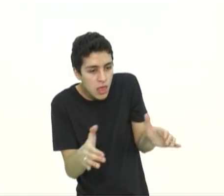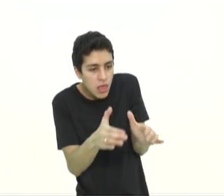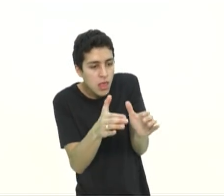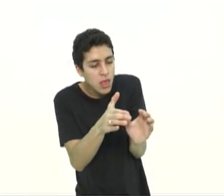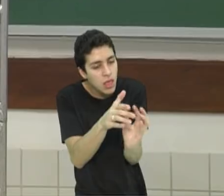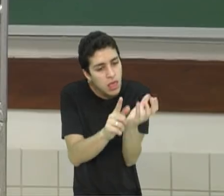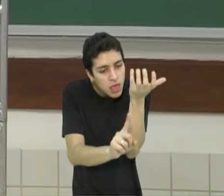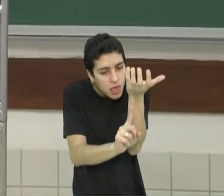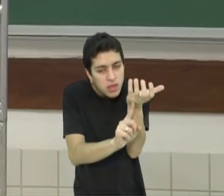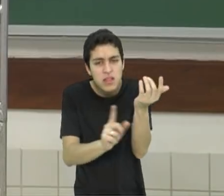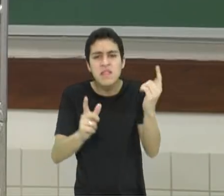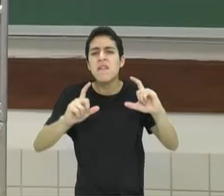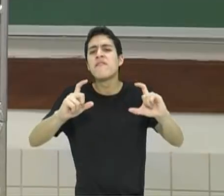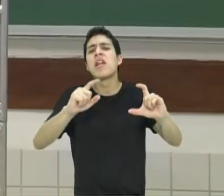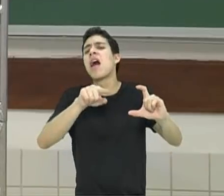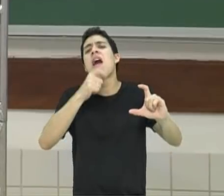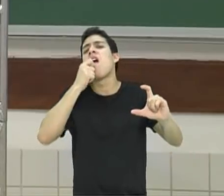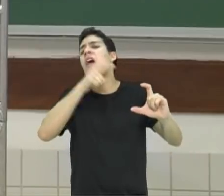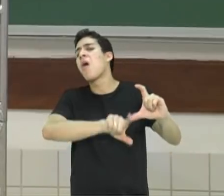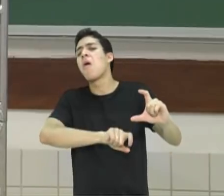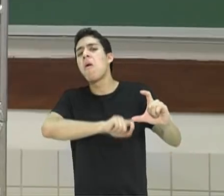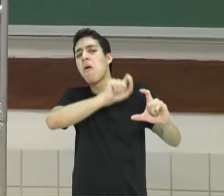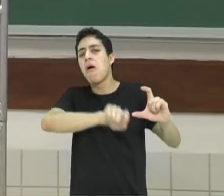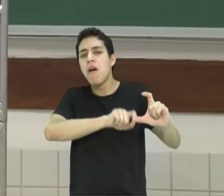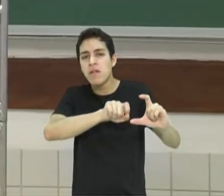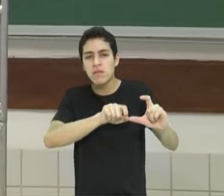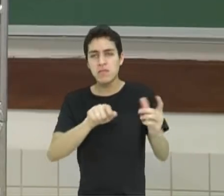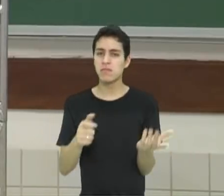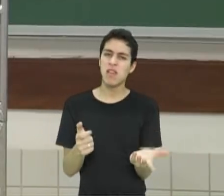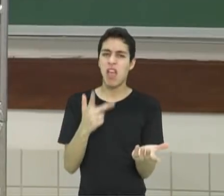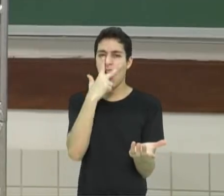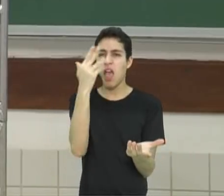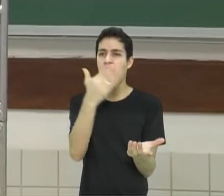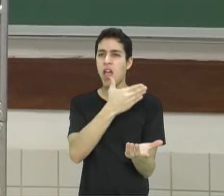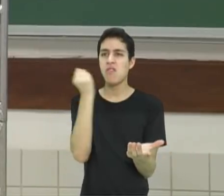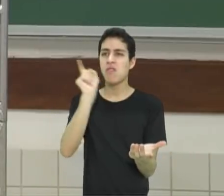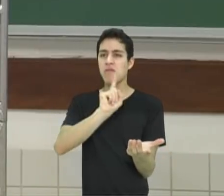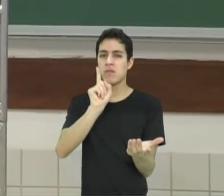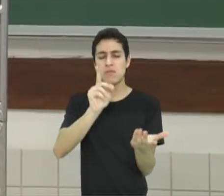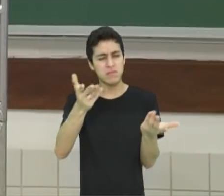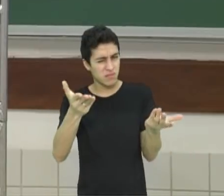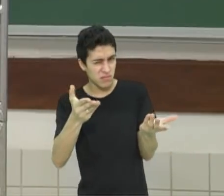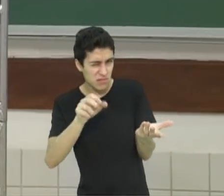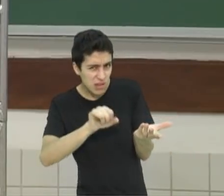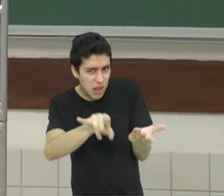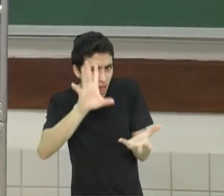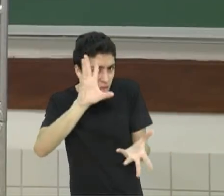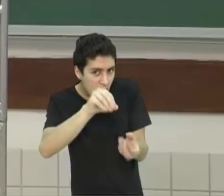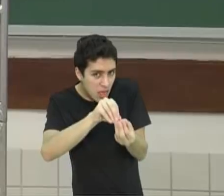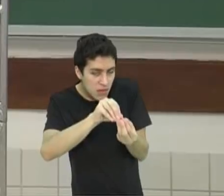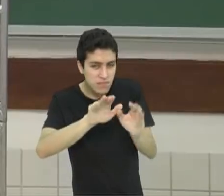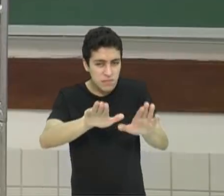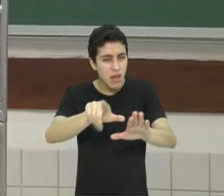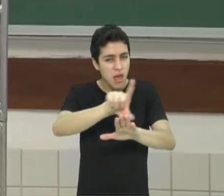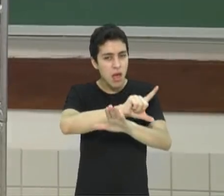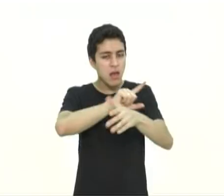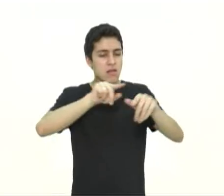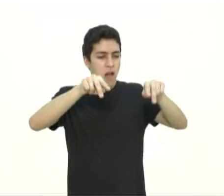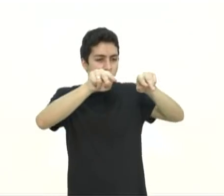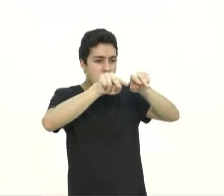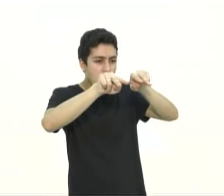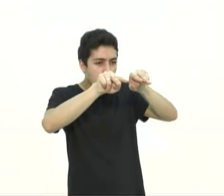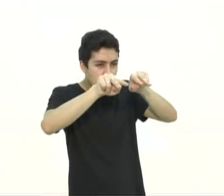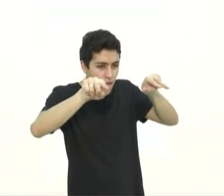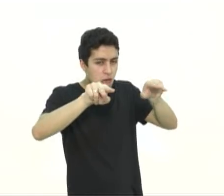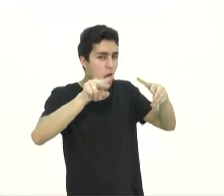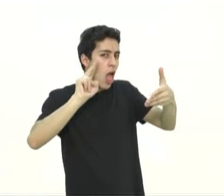trecho engraçado? Ah, eu não achei engraçado. Será que você entendeu? Lembra que eu li ali aquele pedacinho? Olha,